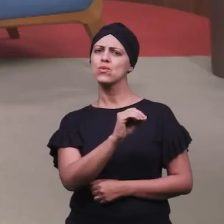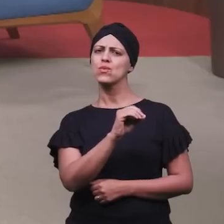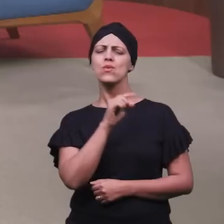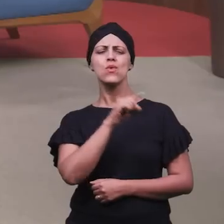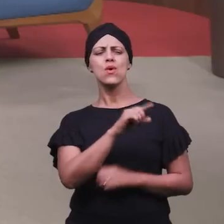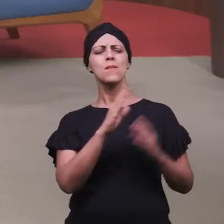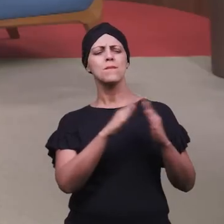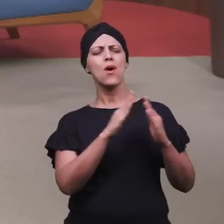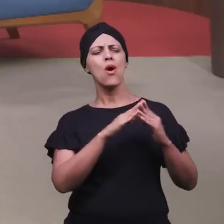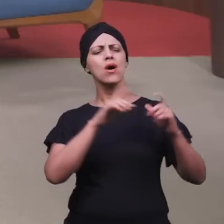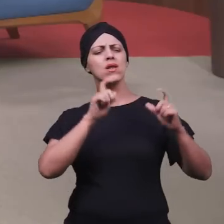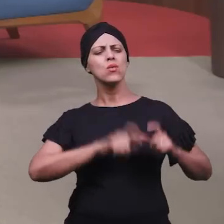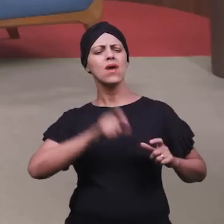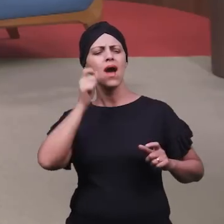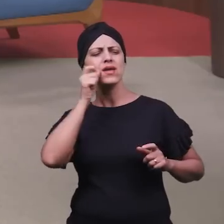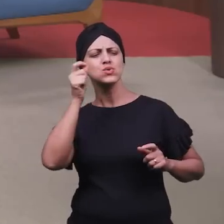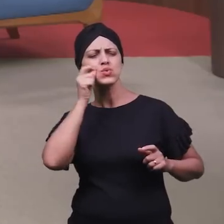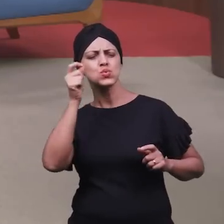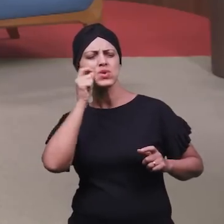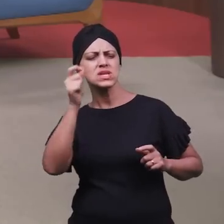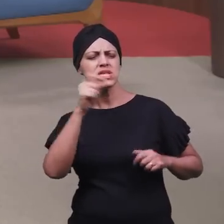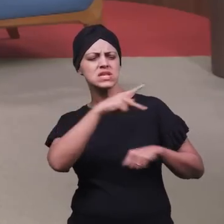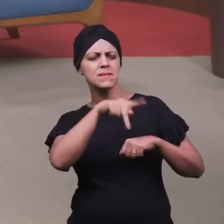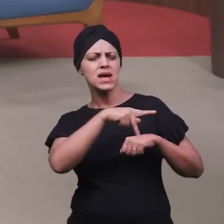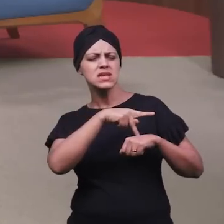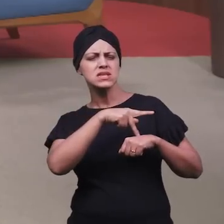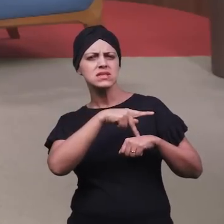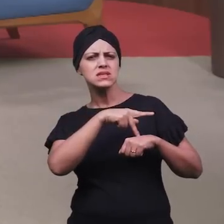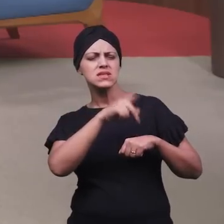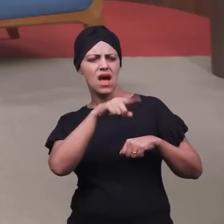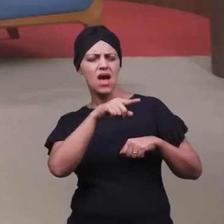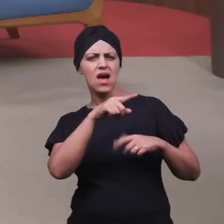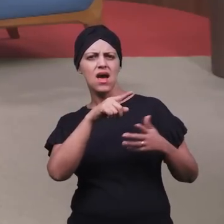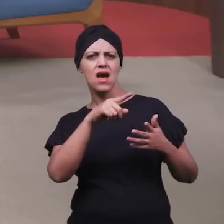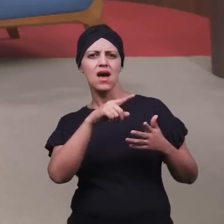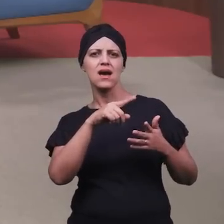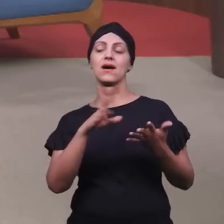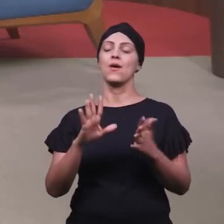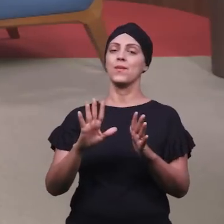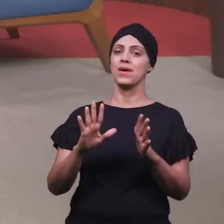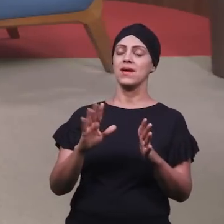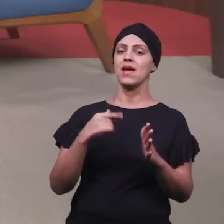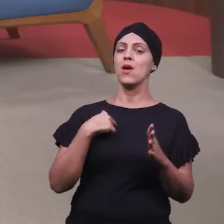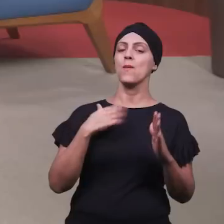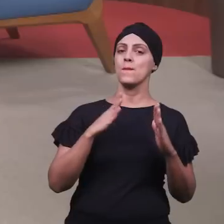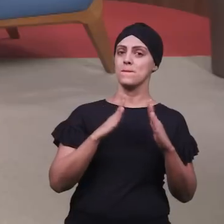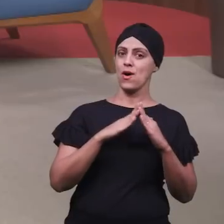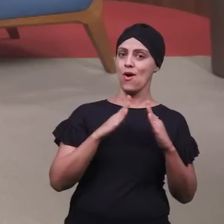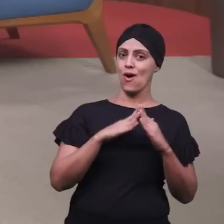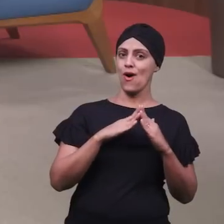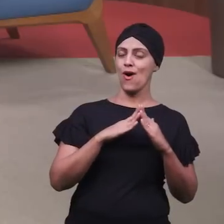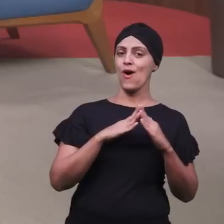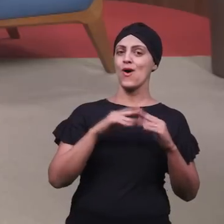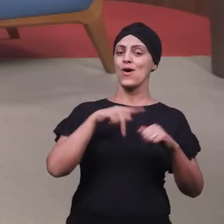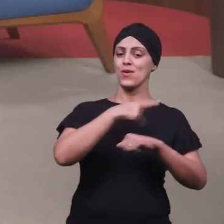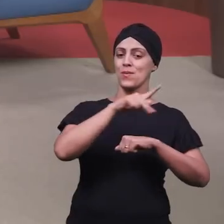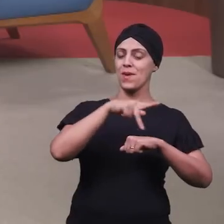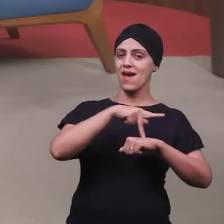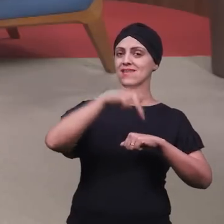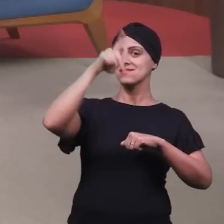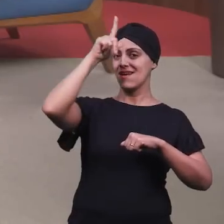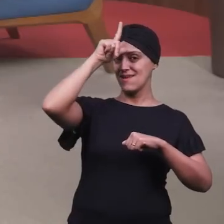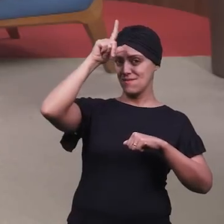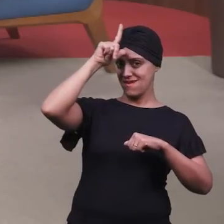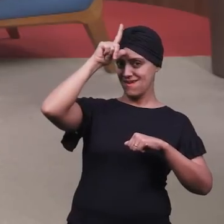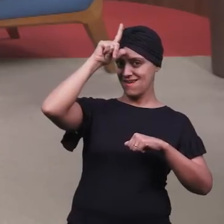na Suíça e está responsável pela obra na Alemanha. Errei ou troquei as... Na verdade... Você mora na Alemanha e está responsável pela Suíça.